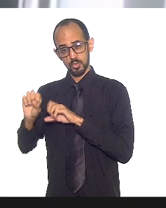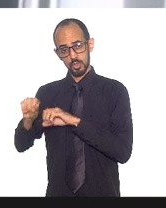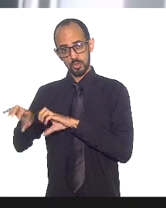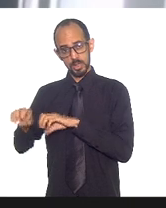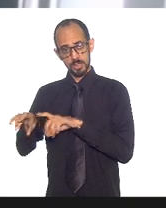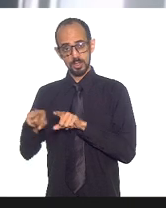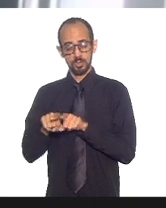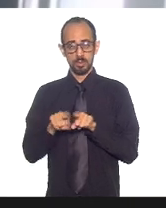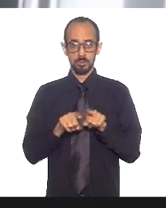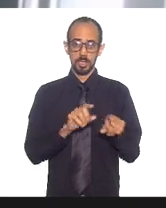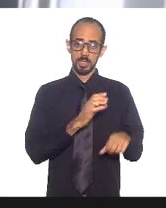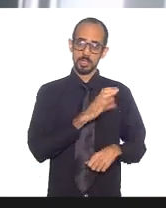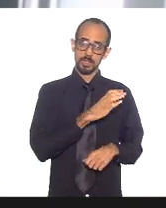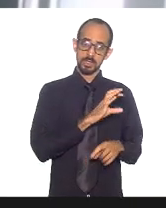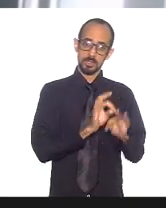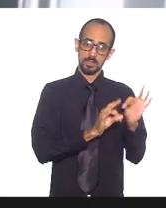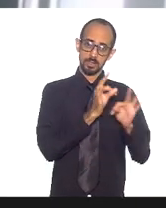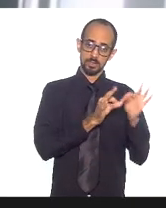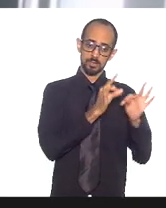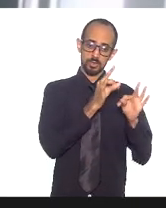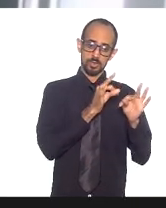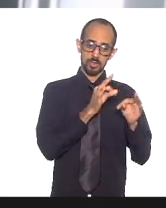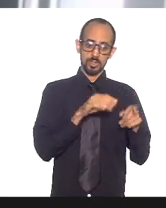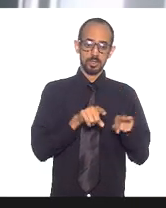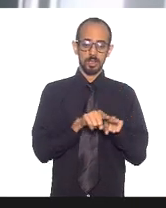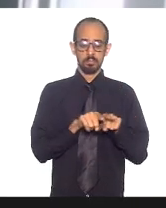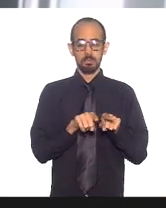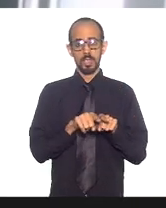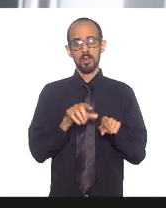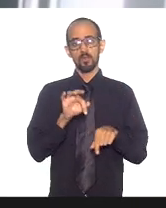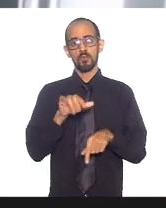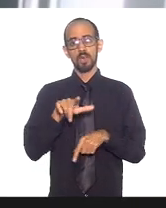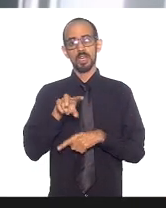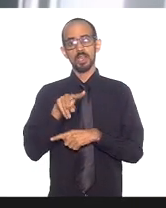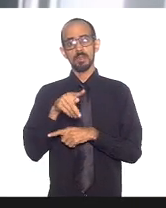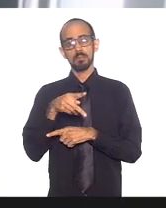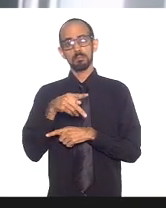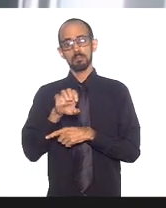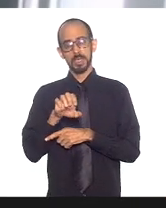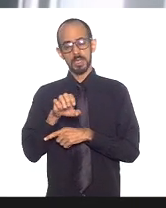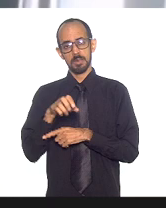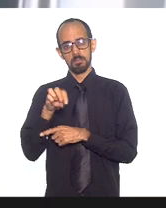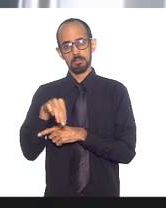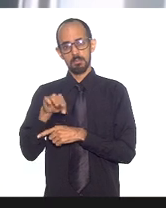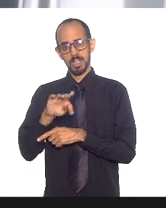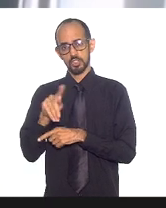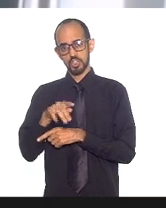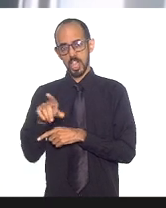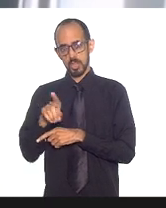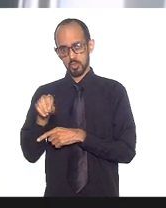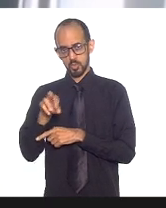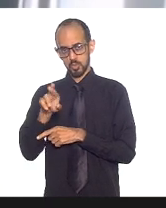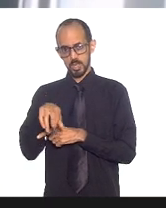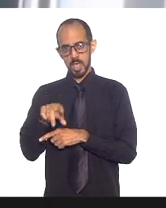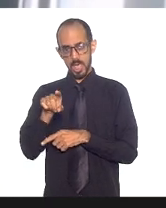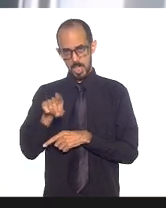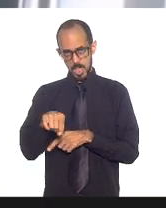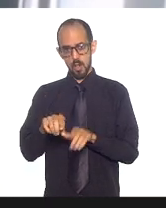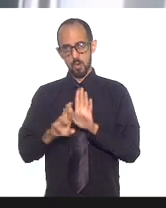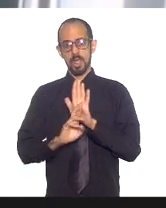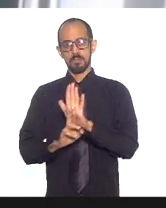de Ciência e Tecnologia. Agradeço ao Felipe Machado, da assessoria da Dani Monteiro. E, por favor, se houver outros mandatos aqui